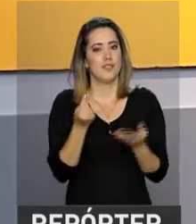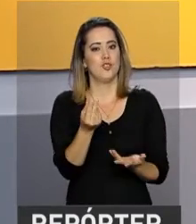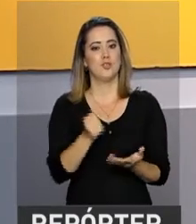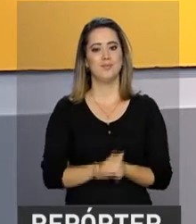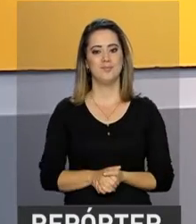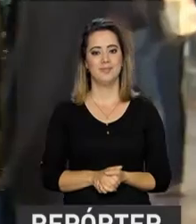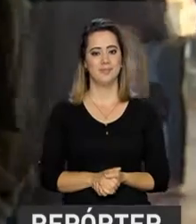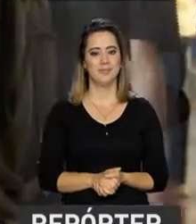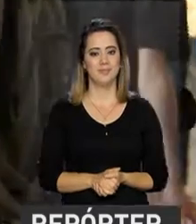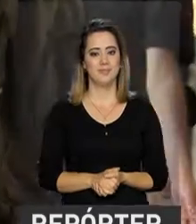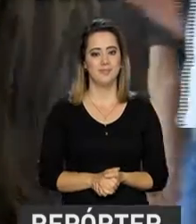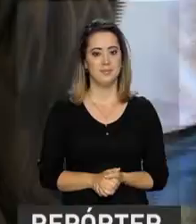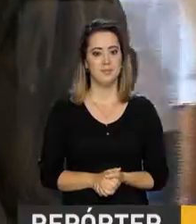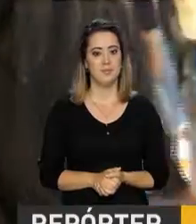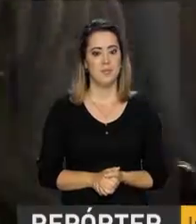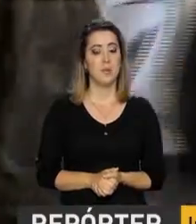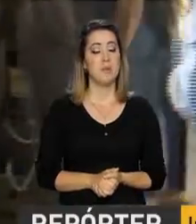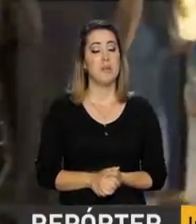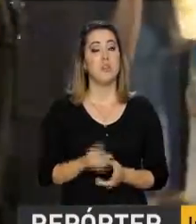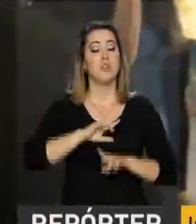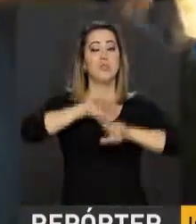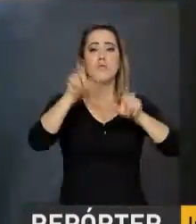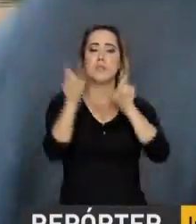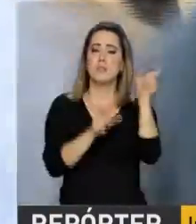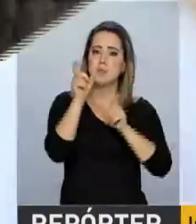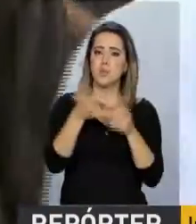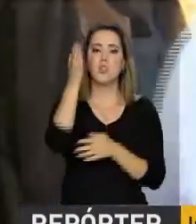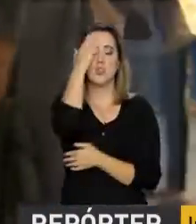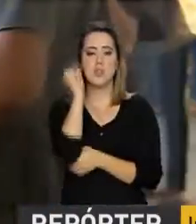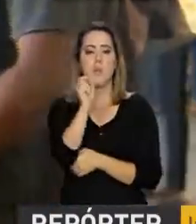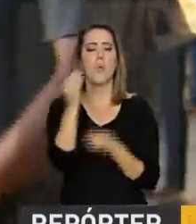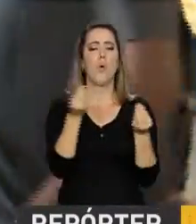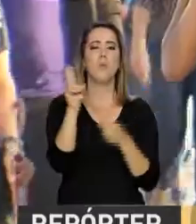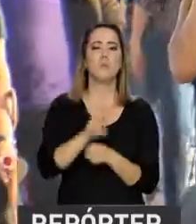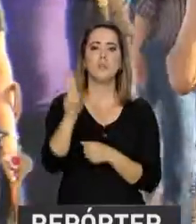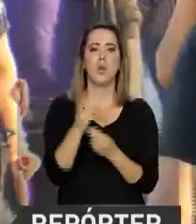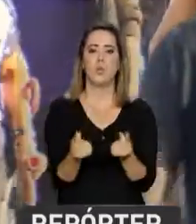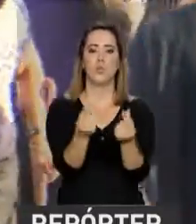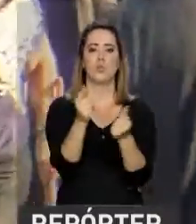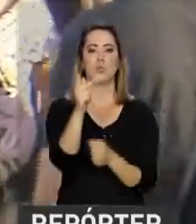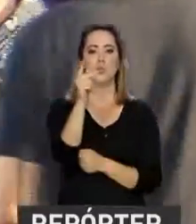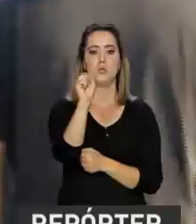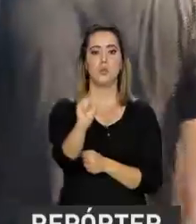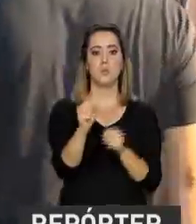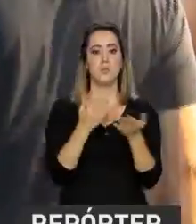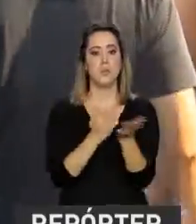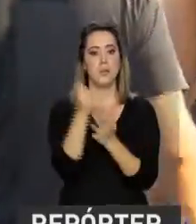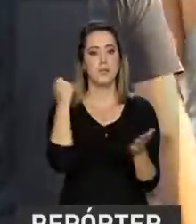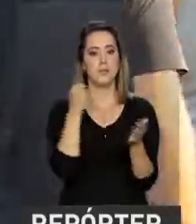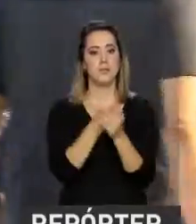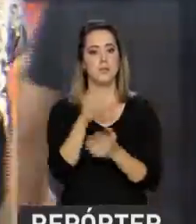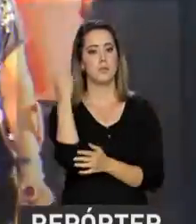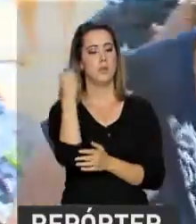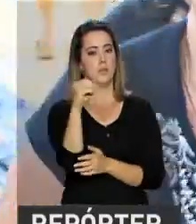ter muita gente já sabe o que fazer com o dinheiro do pis pasep que começa a ser pago em outubro de